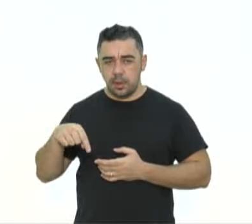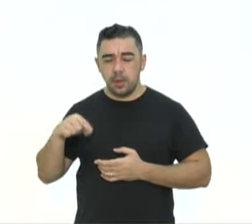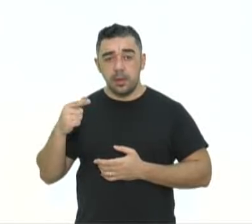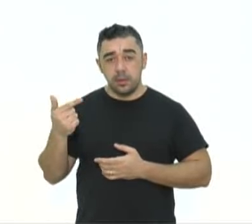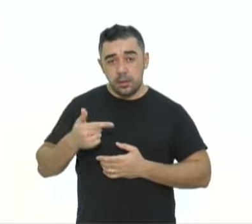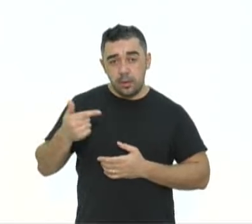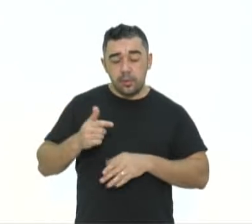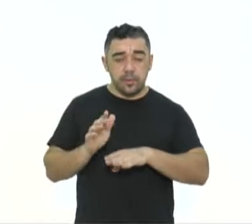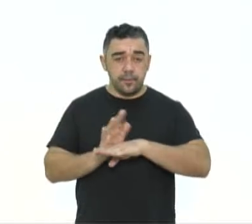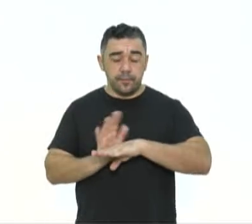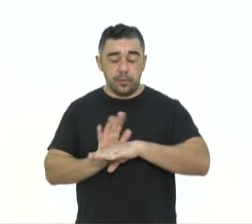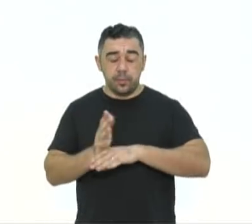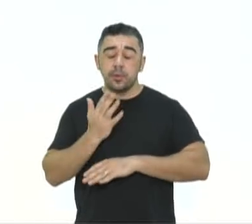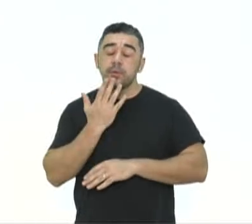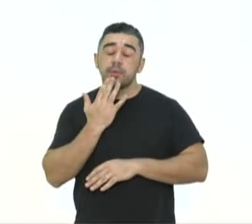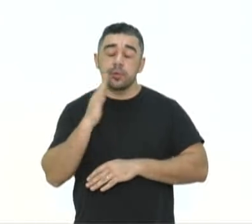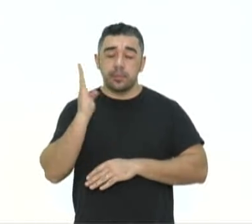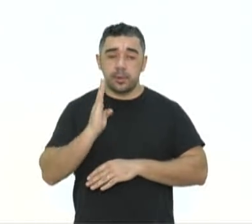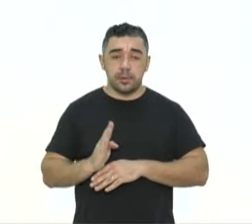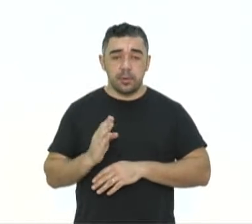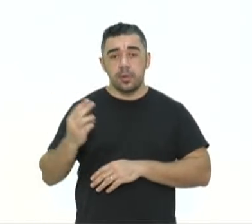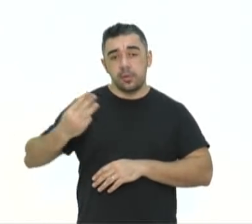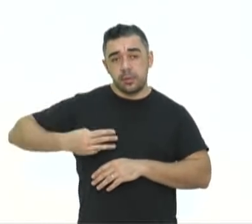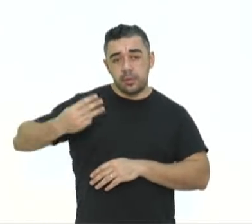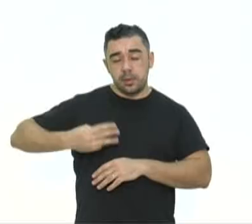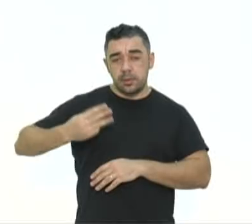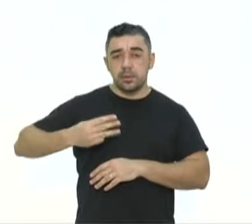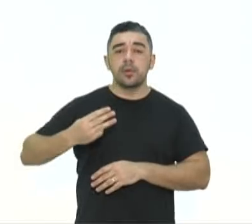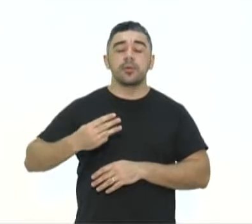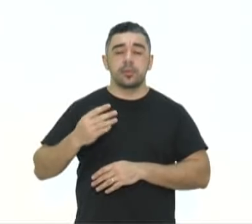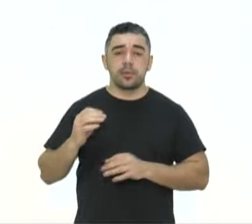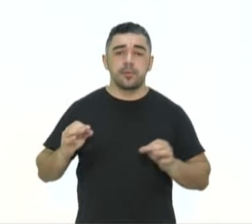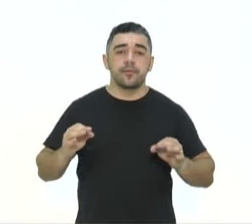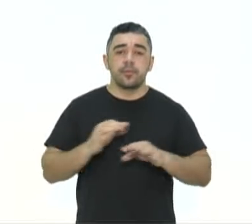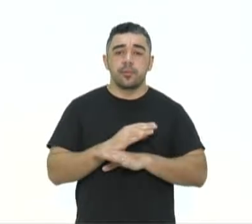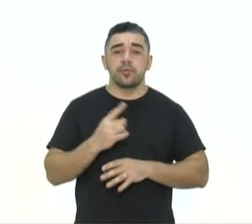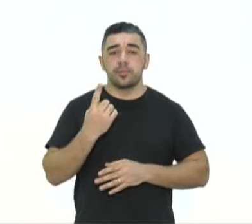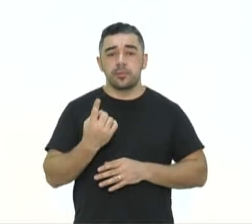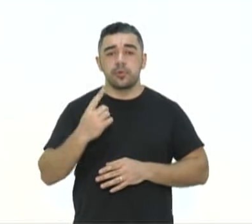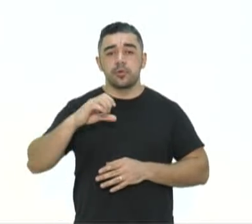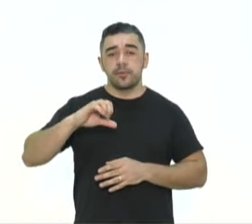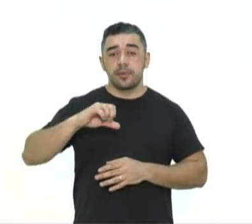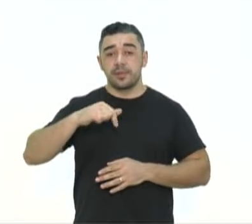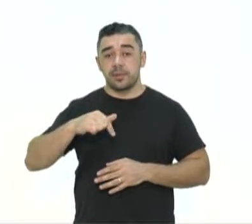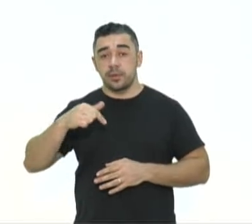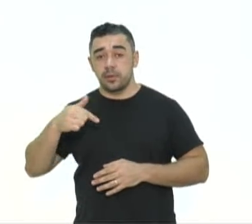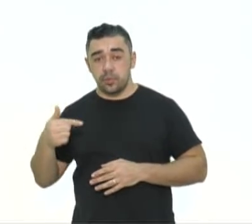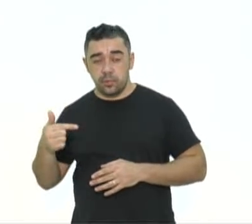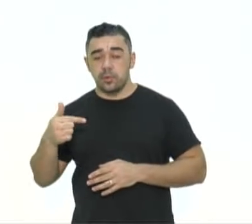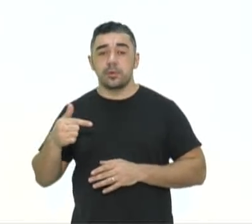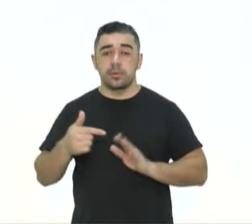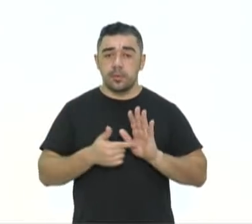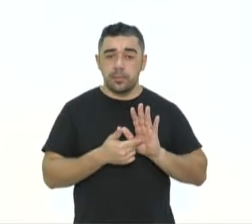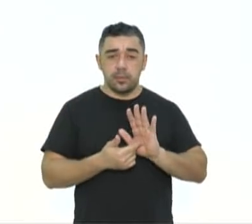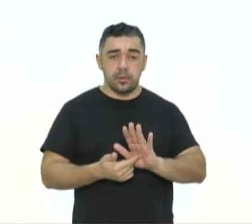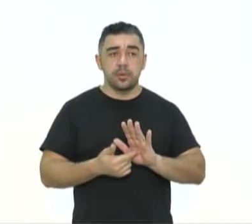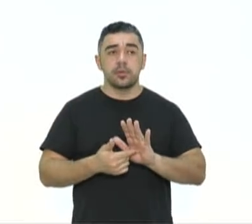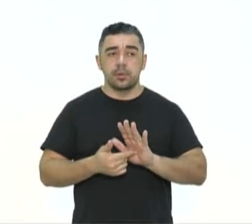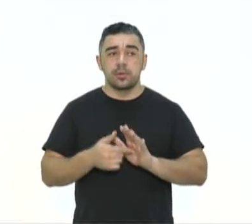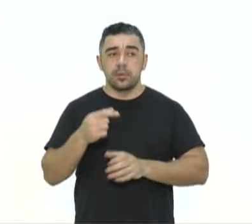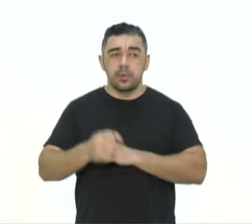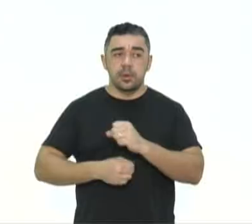longa-metragem brasileiro colorido e o terceiro de animação, ficou pronto em 1972 e foi exibido no ano